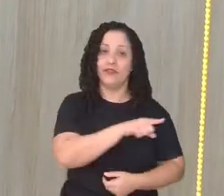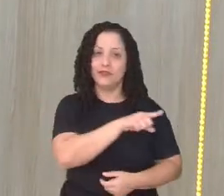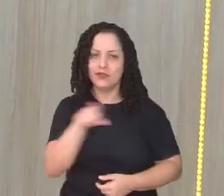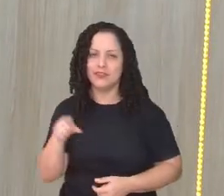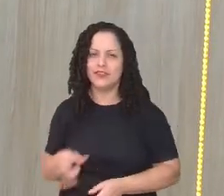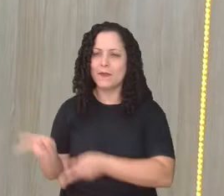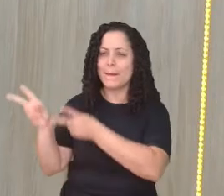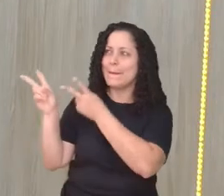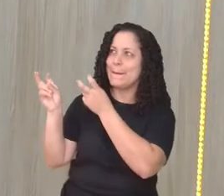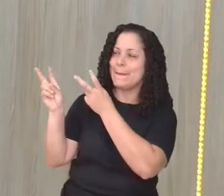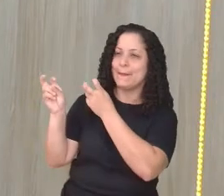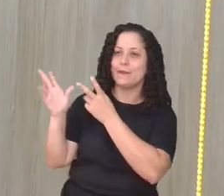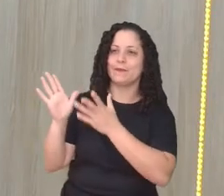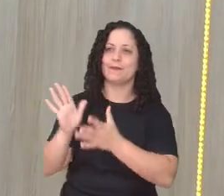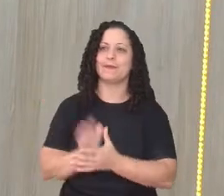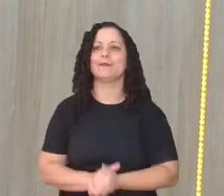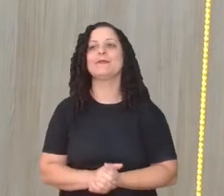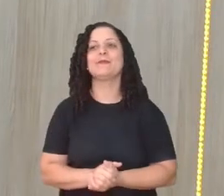olha só,